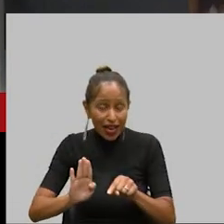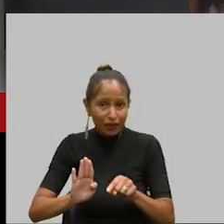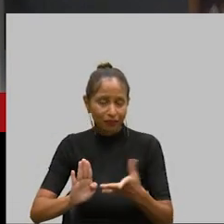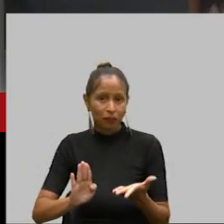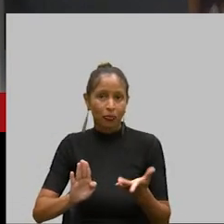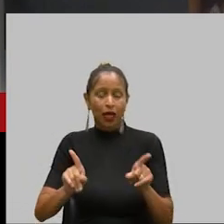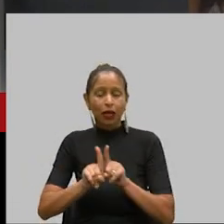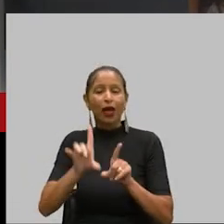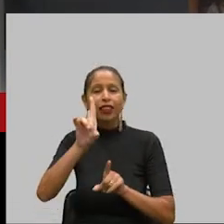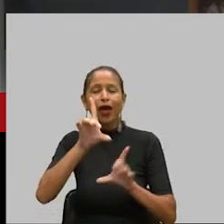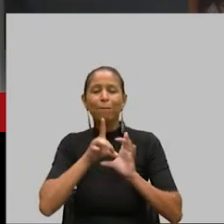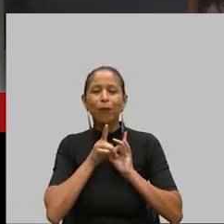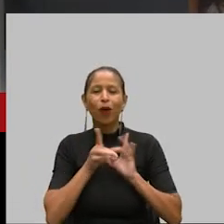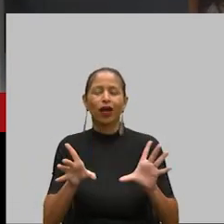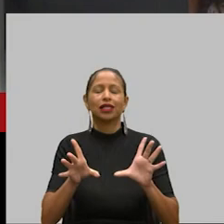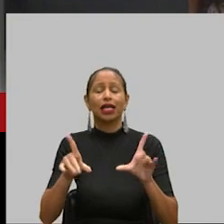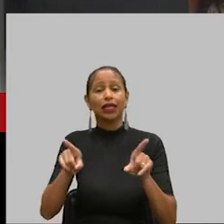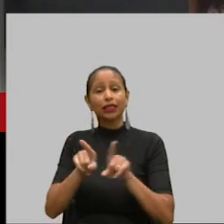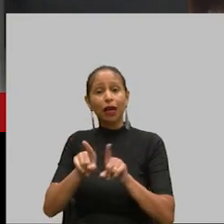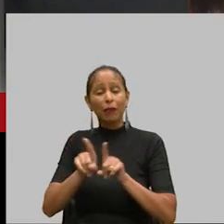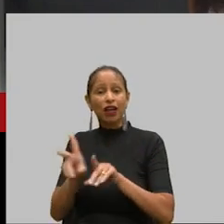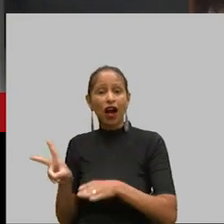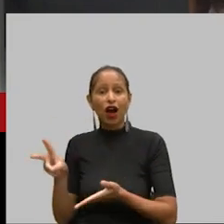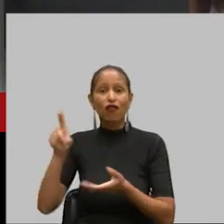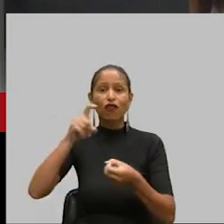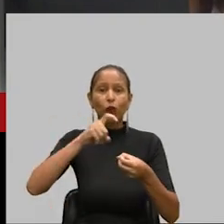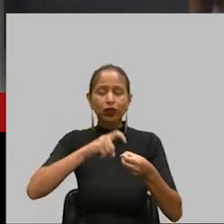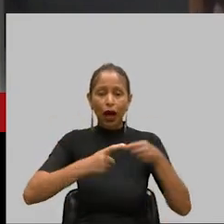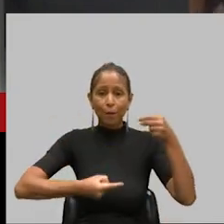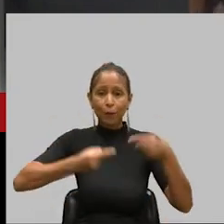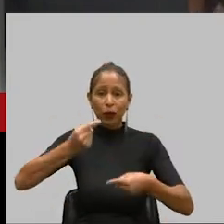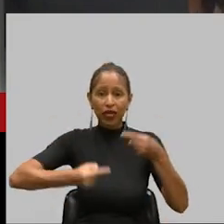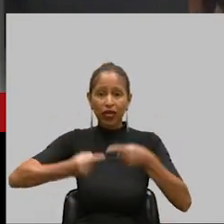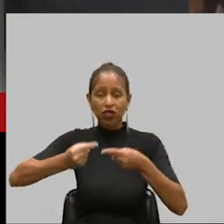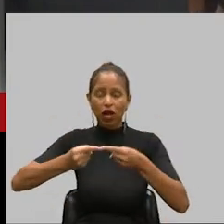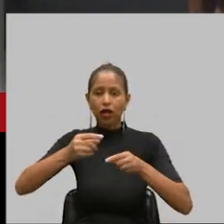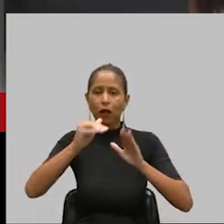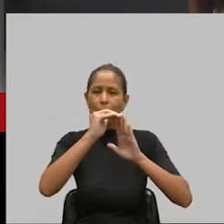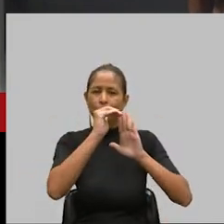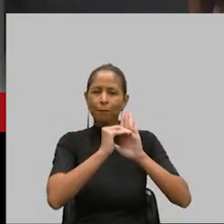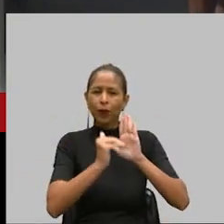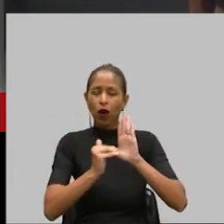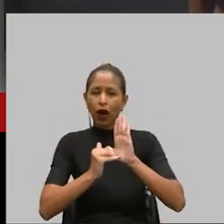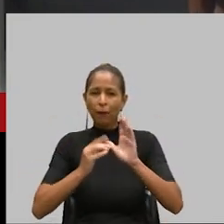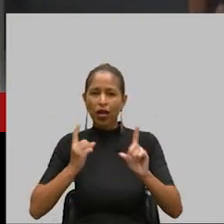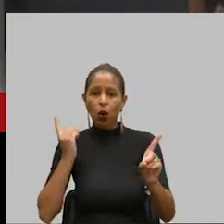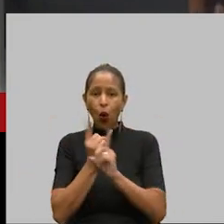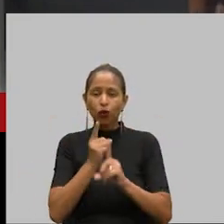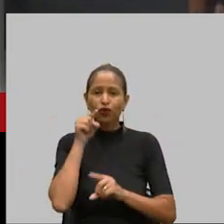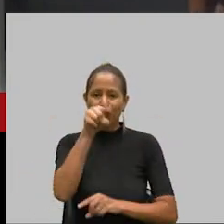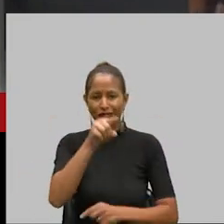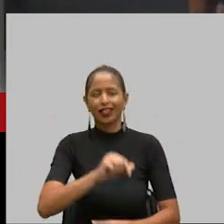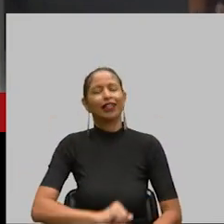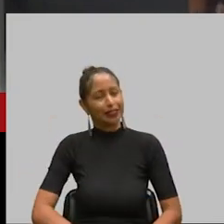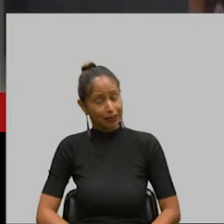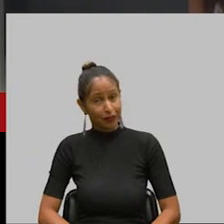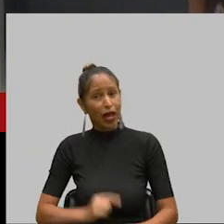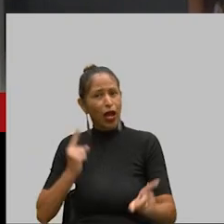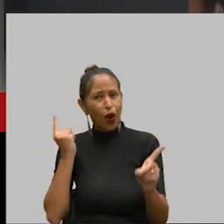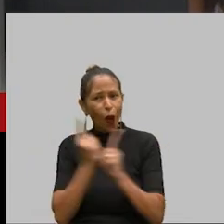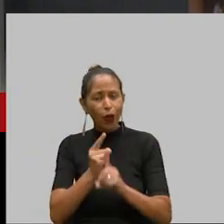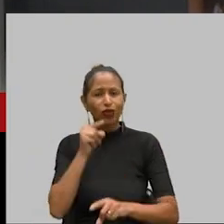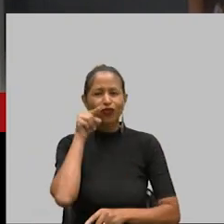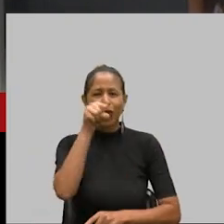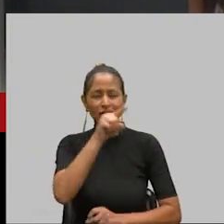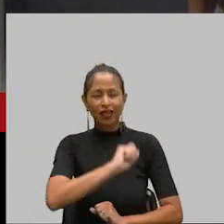a democracia mas a retomada de políticas e programas que ven ao encontro de vocês que ven ao encontro na